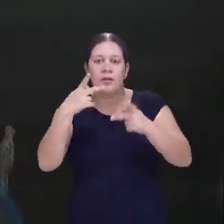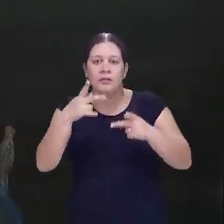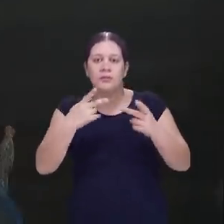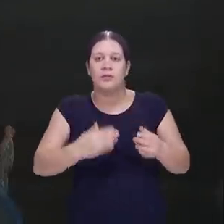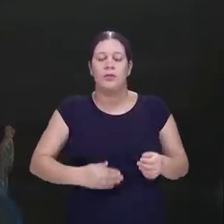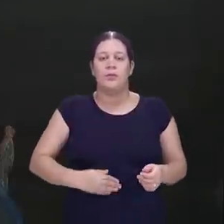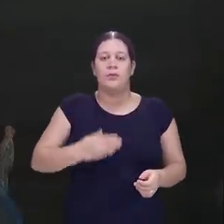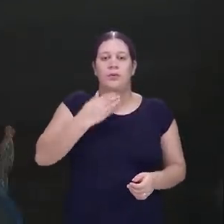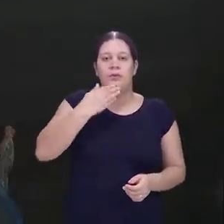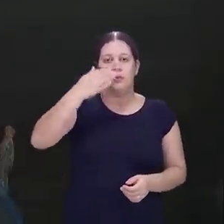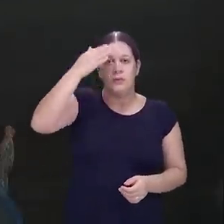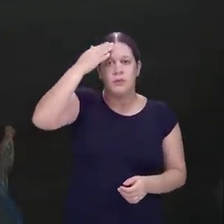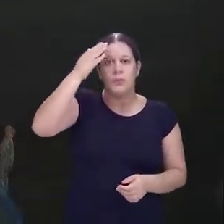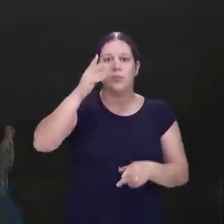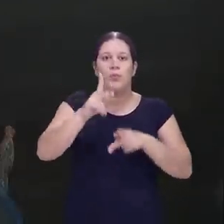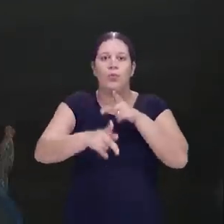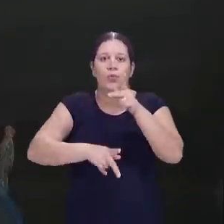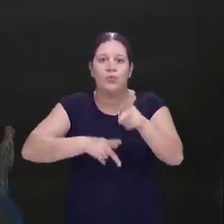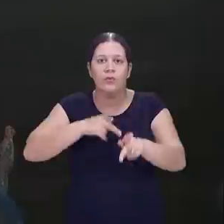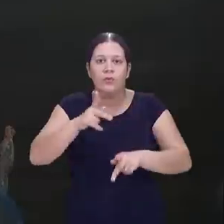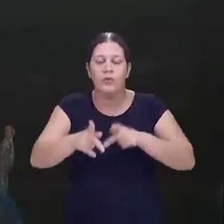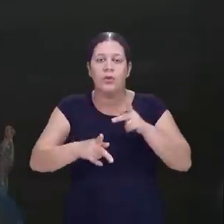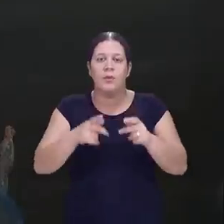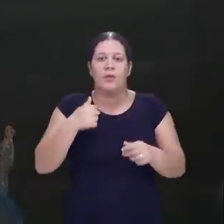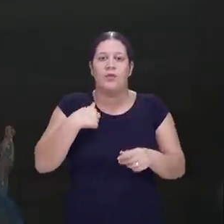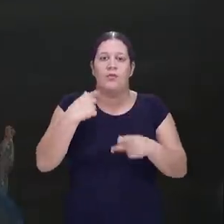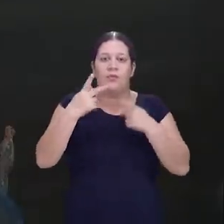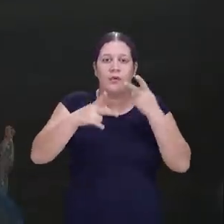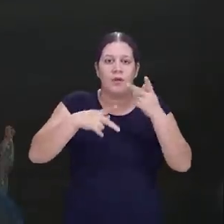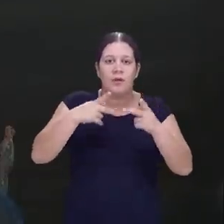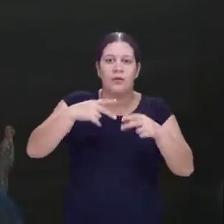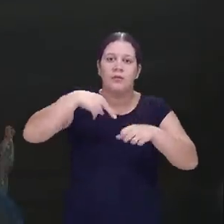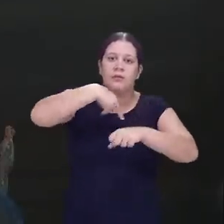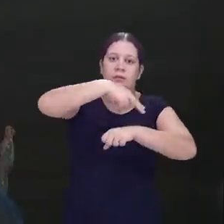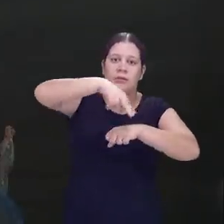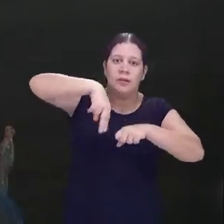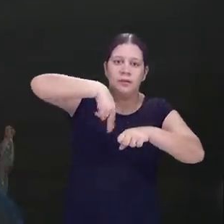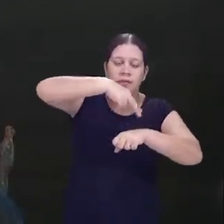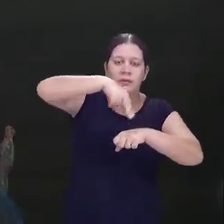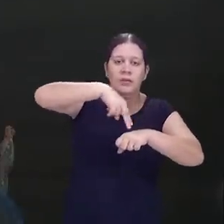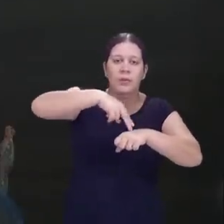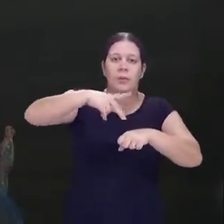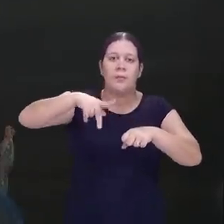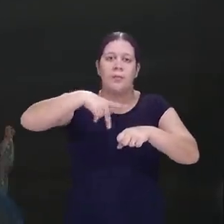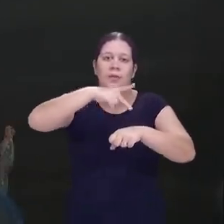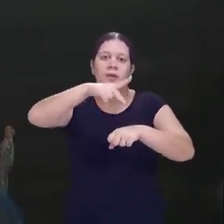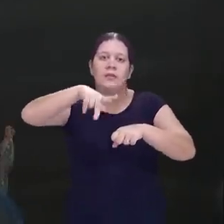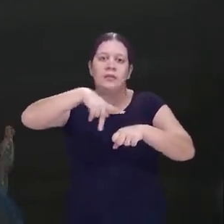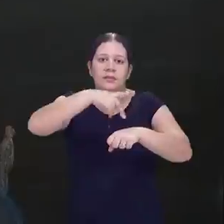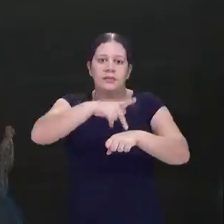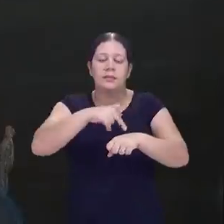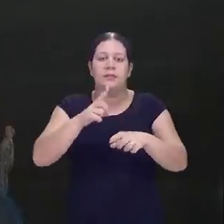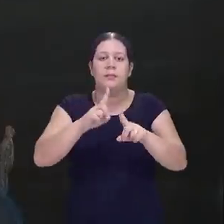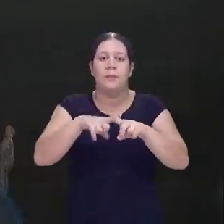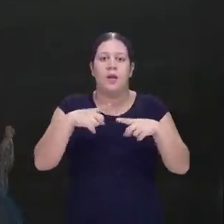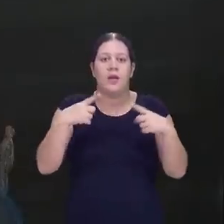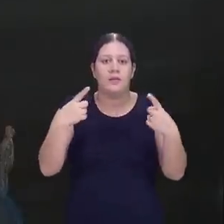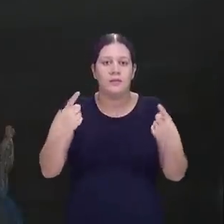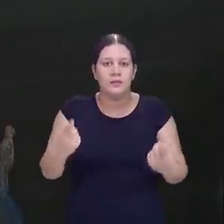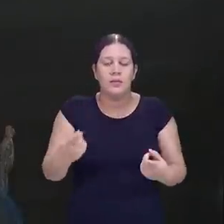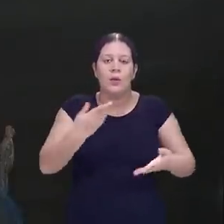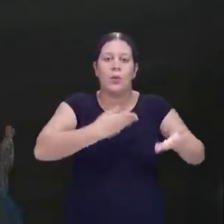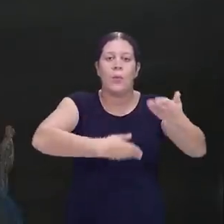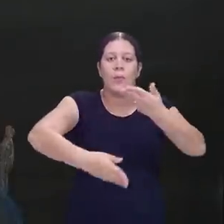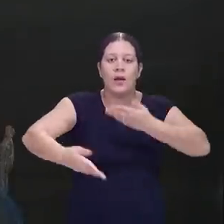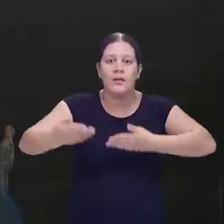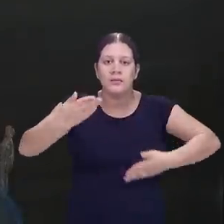acabou. Seria o povo. Mas eu estou falando de uma nação. São diversos países diferentes aqui.